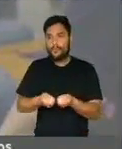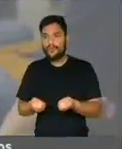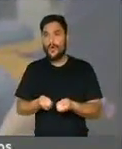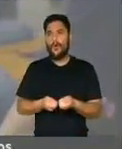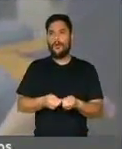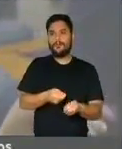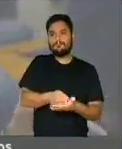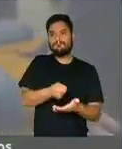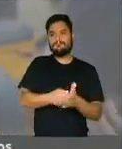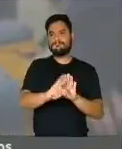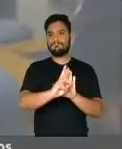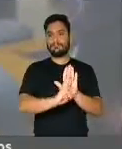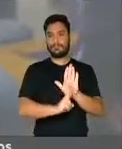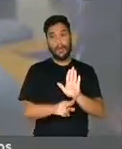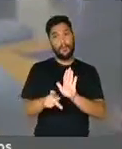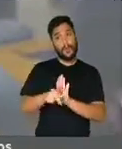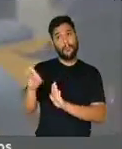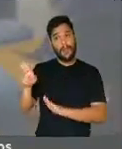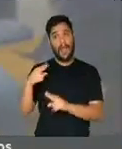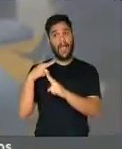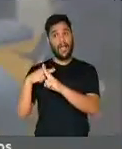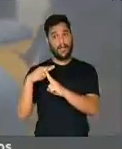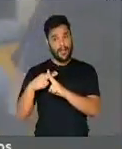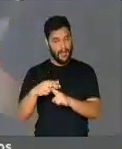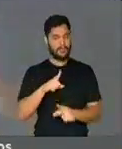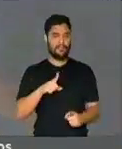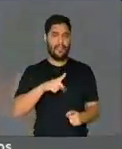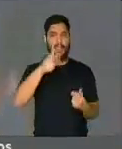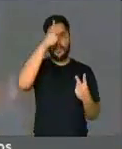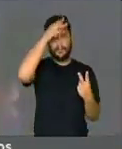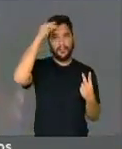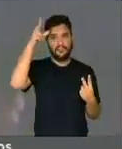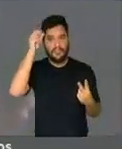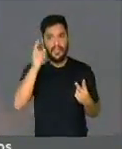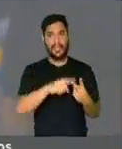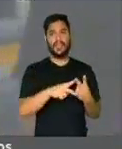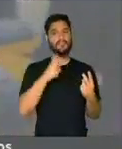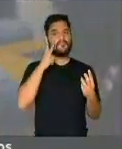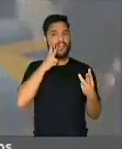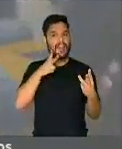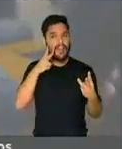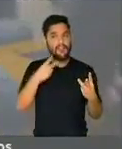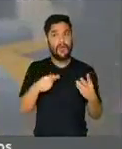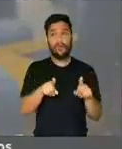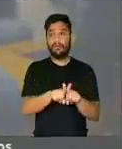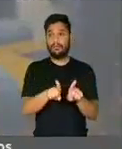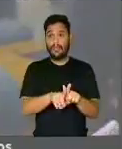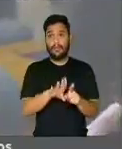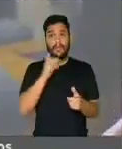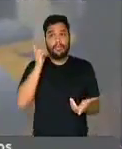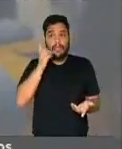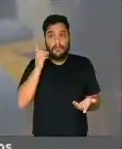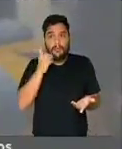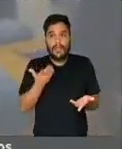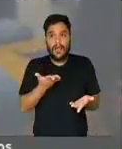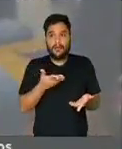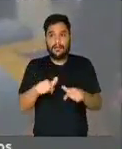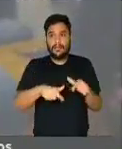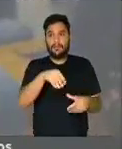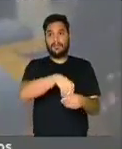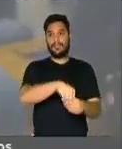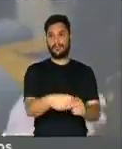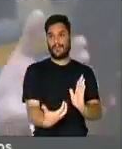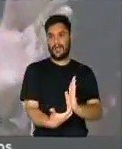pelos engenheiros da Caixa Econômica Federal, pelos prefeitos, pelos vereadores e também por deputados que trabalham